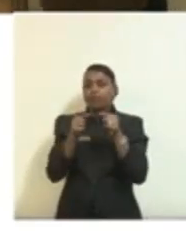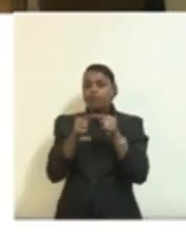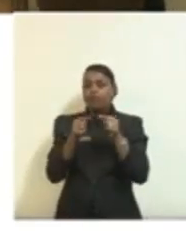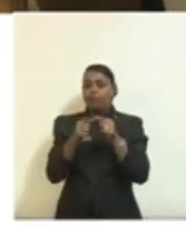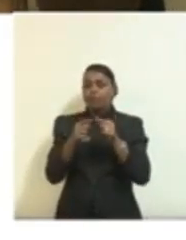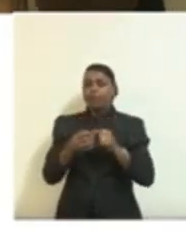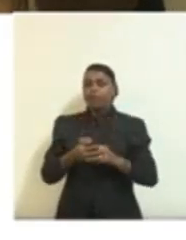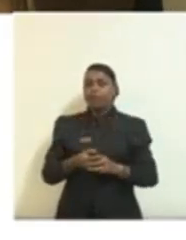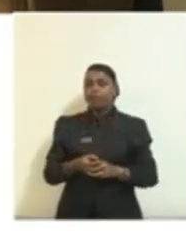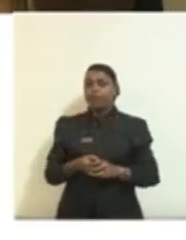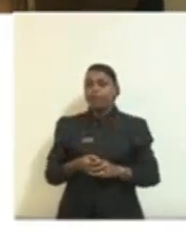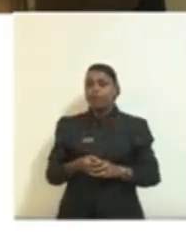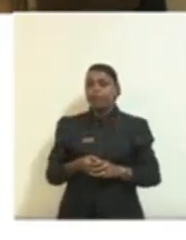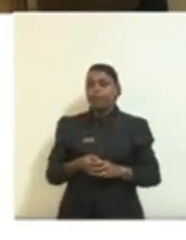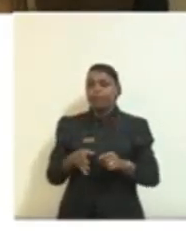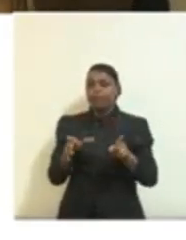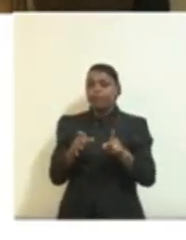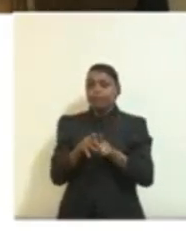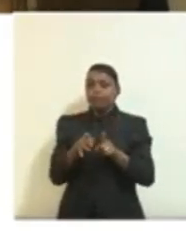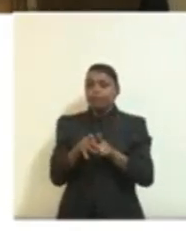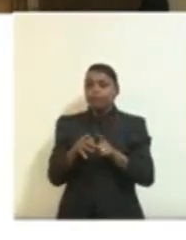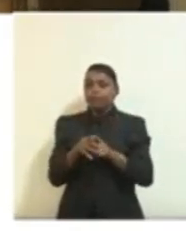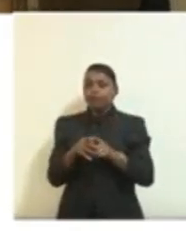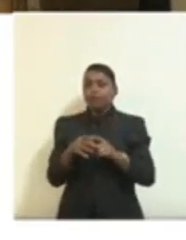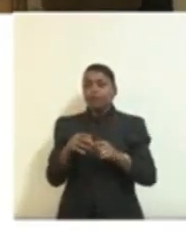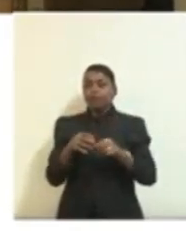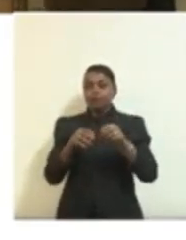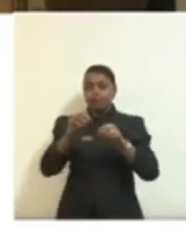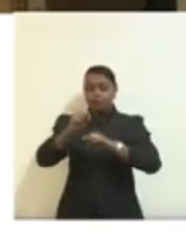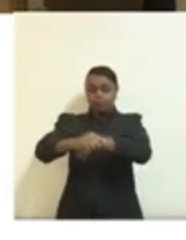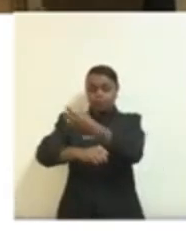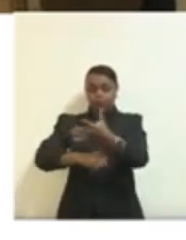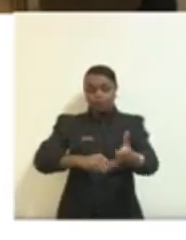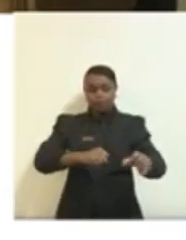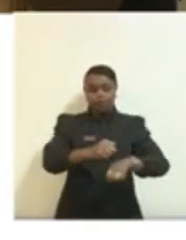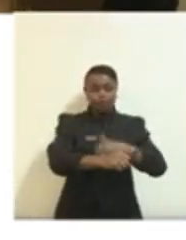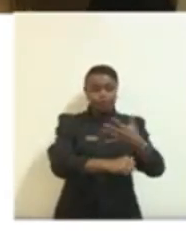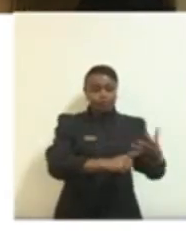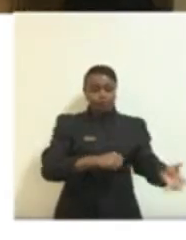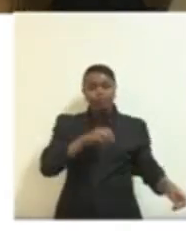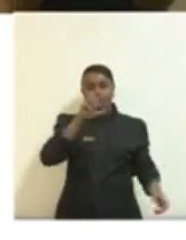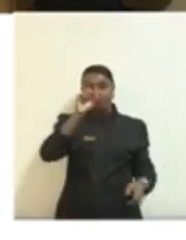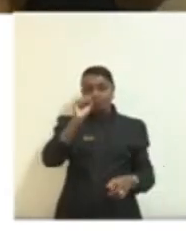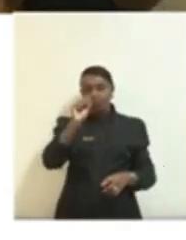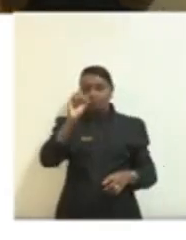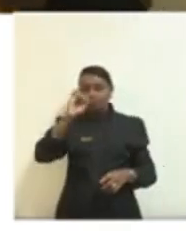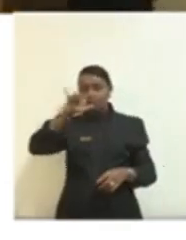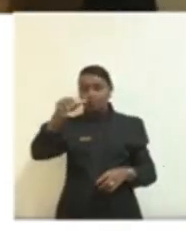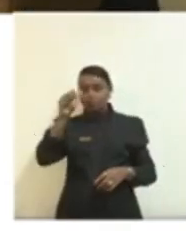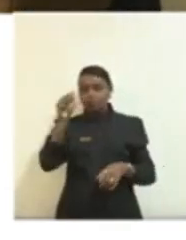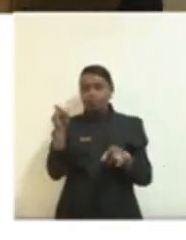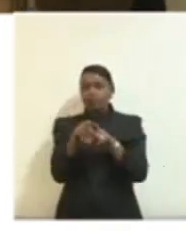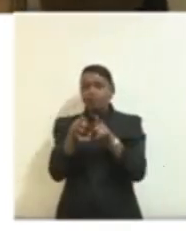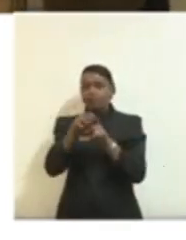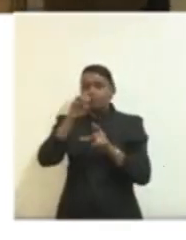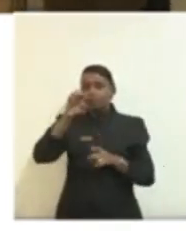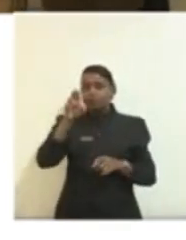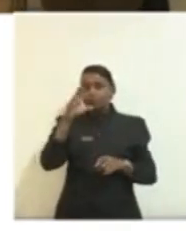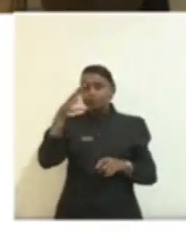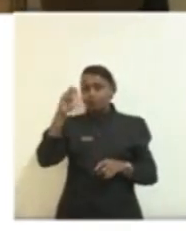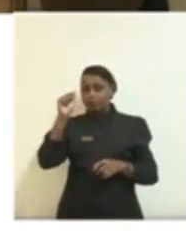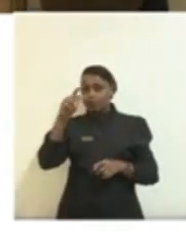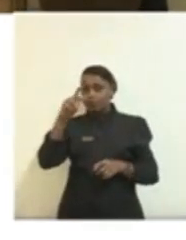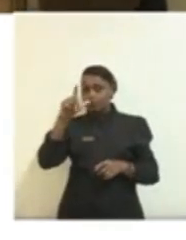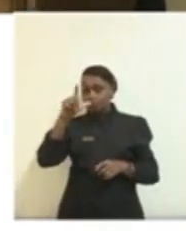esses campos, né? Convertidos para soja, para eucalipto e para arroz. Eu vou me deter nos resultados, comparação